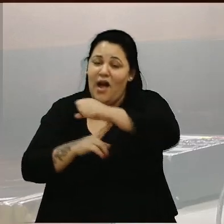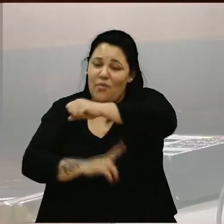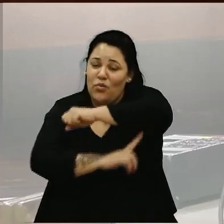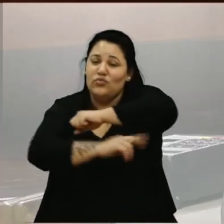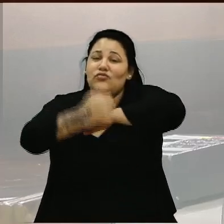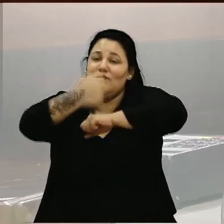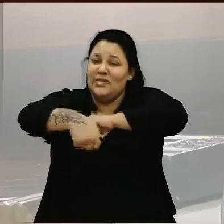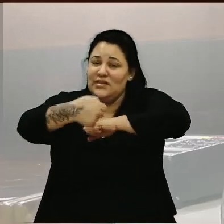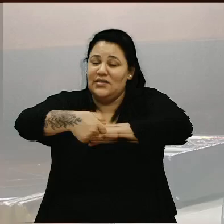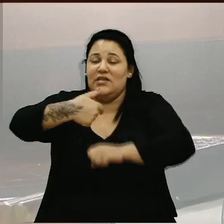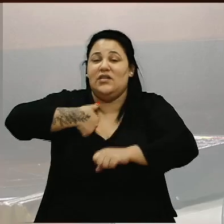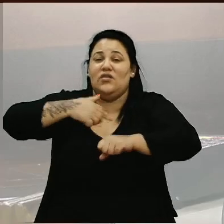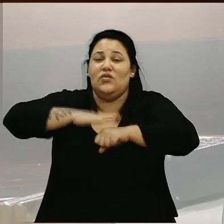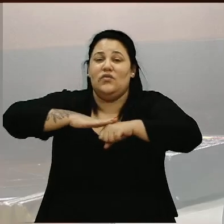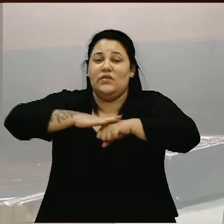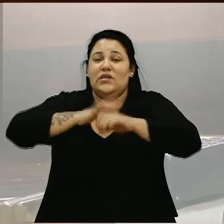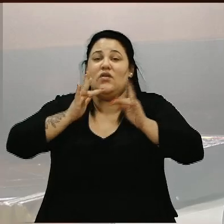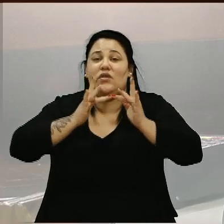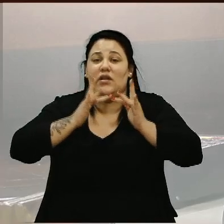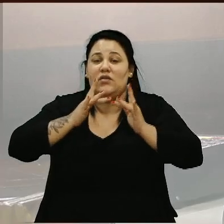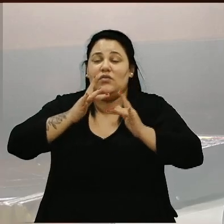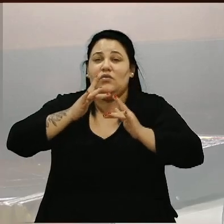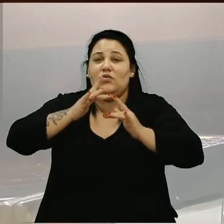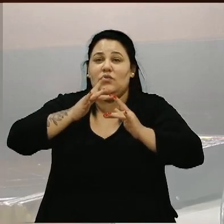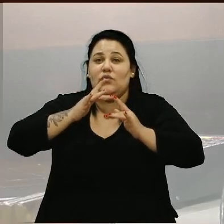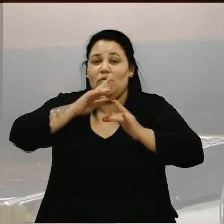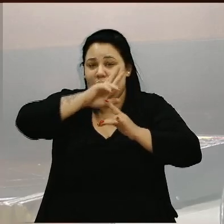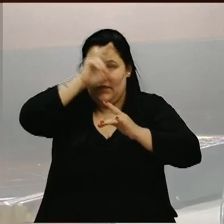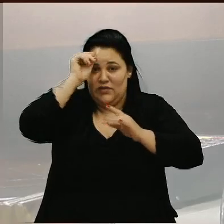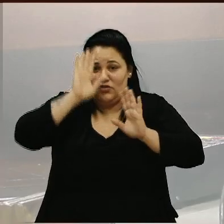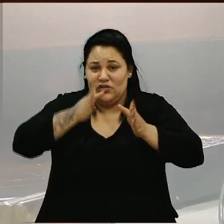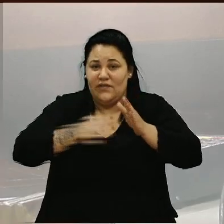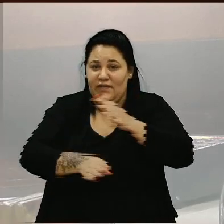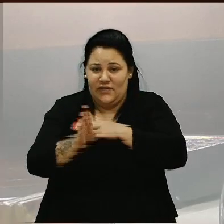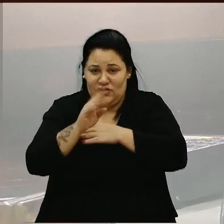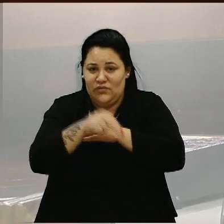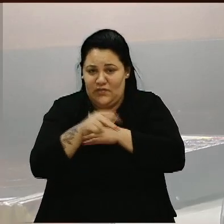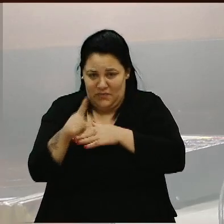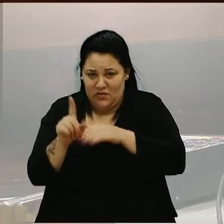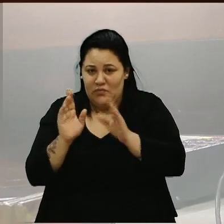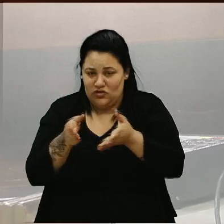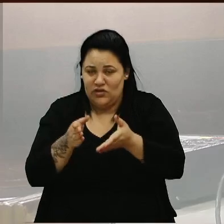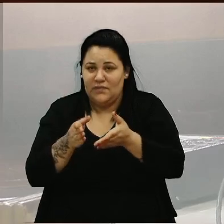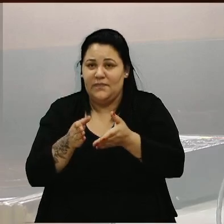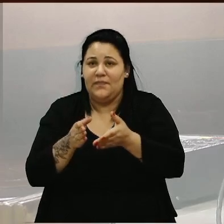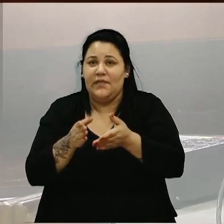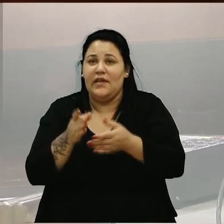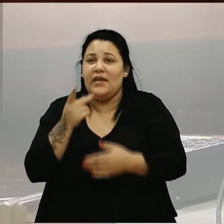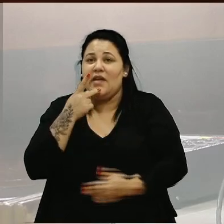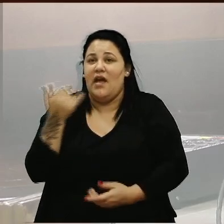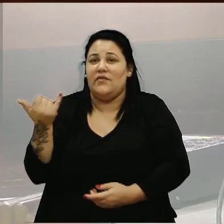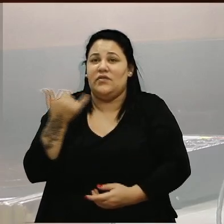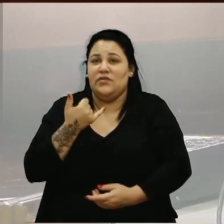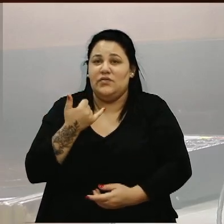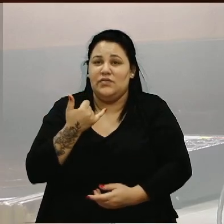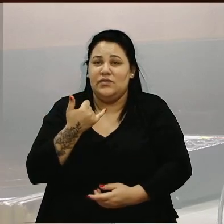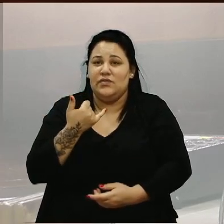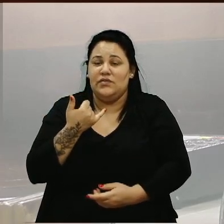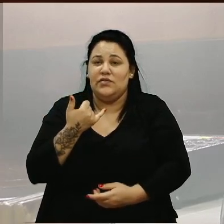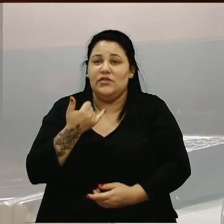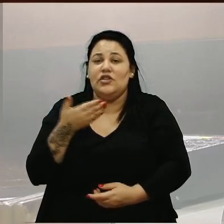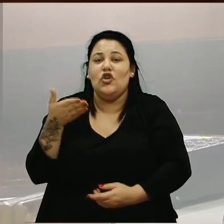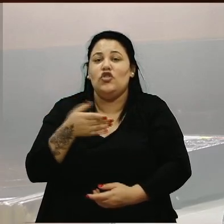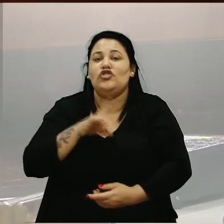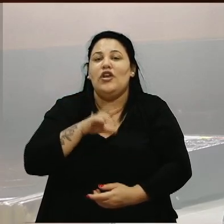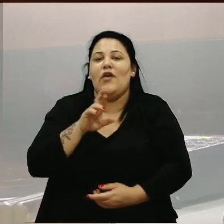prefeito, conversei com ele hoje cedo, ele estava já descendo para ir para Nova Petrópolis e falou que hoje estaria o Renan